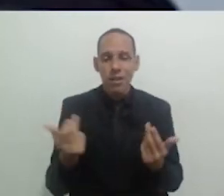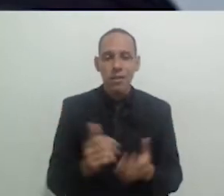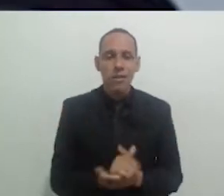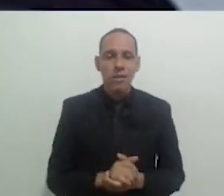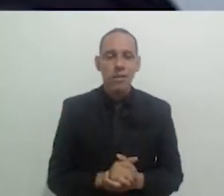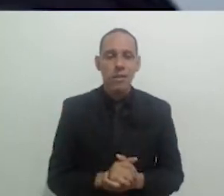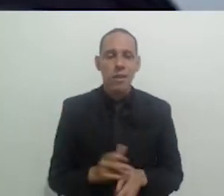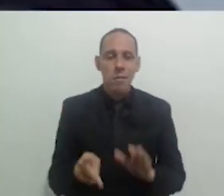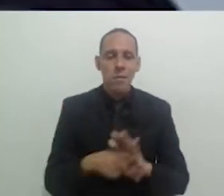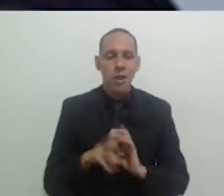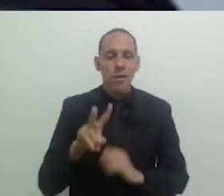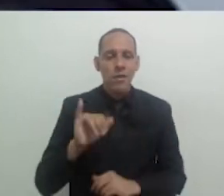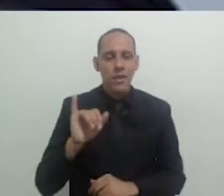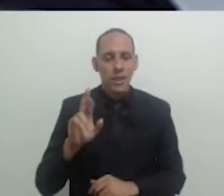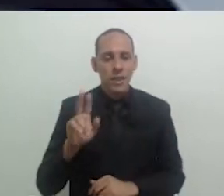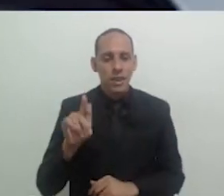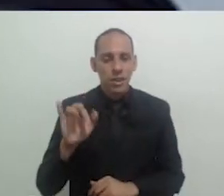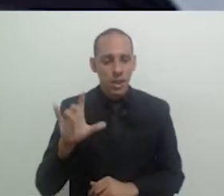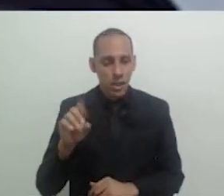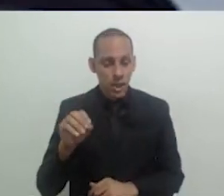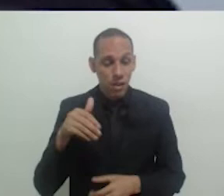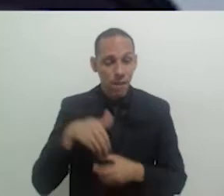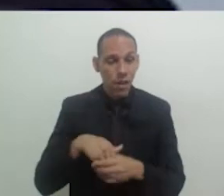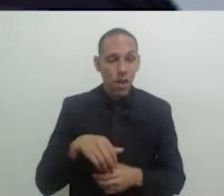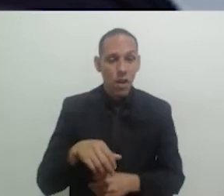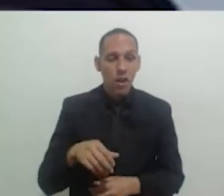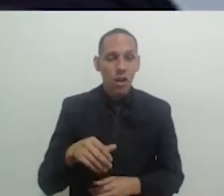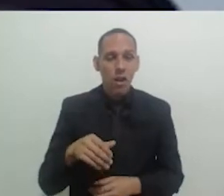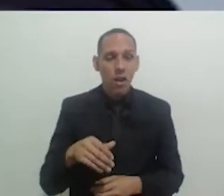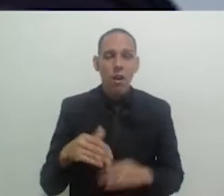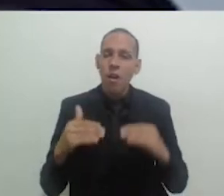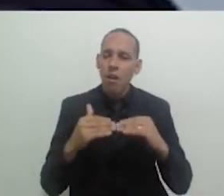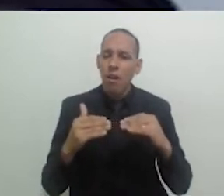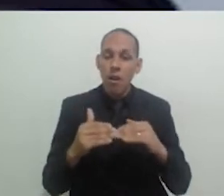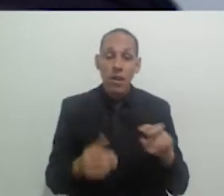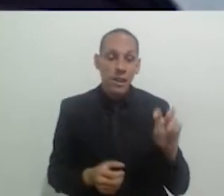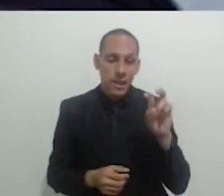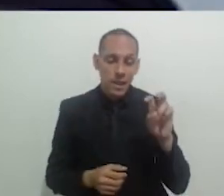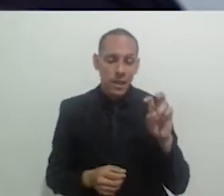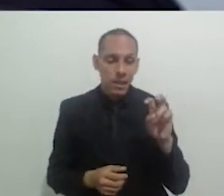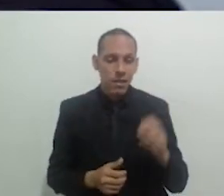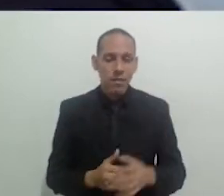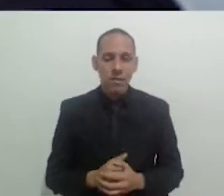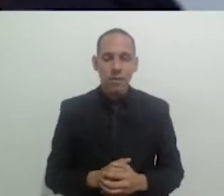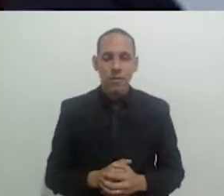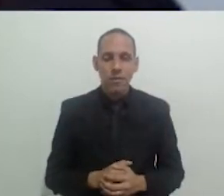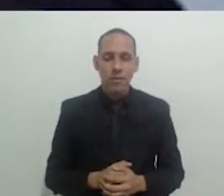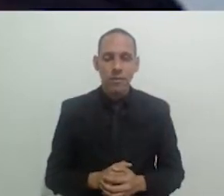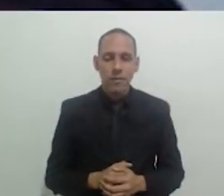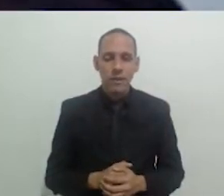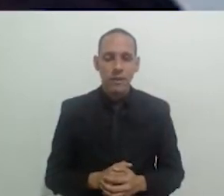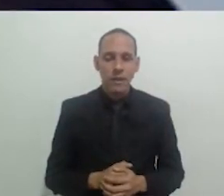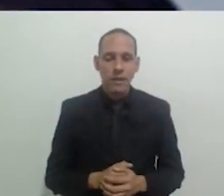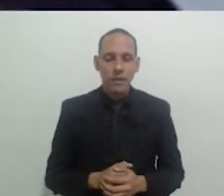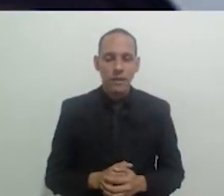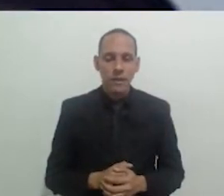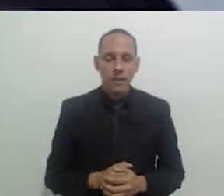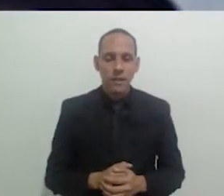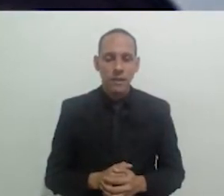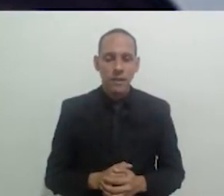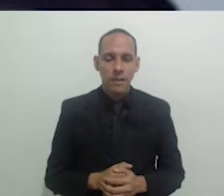nós já temos aí 5 votos favoráveis, né? 5, que se contrapõem